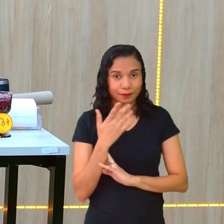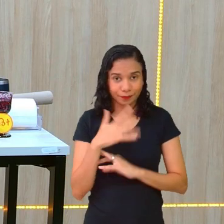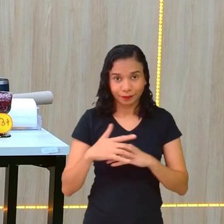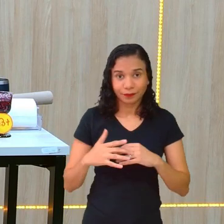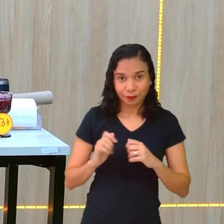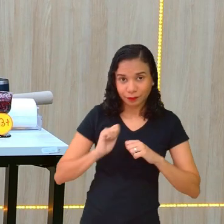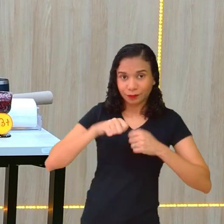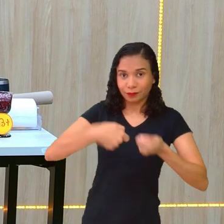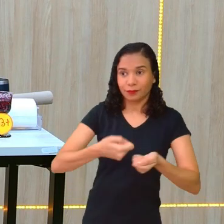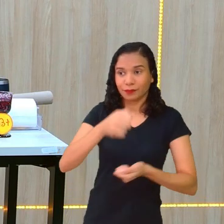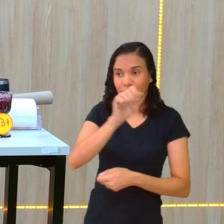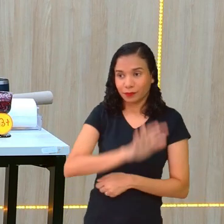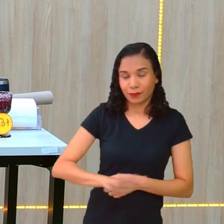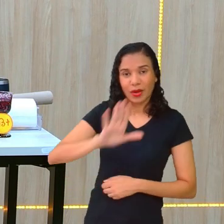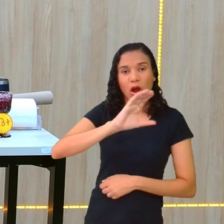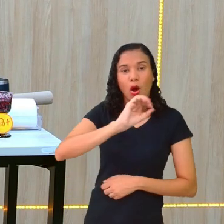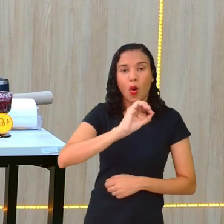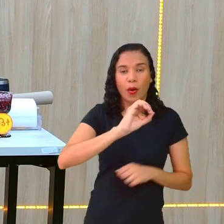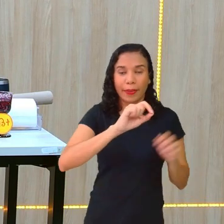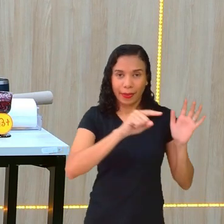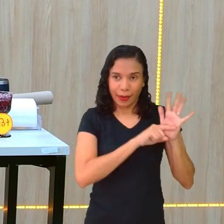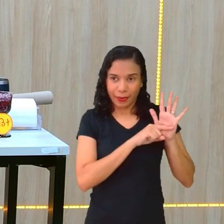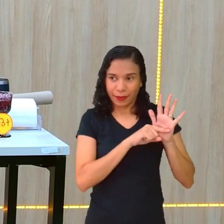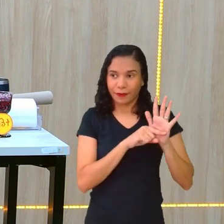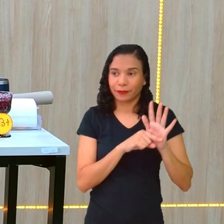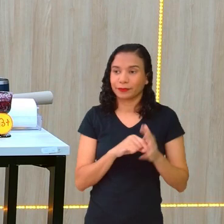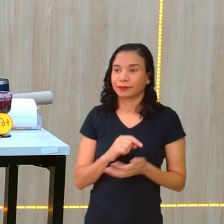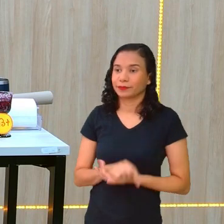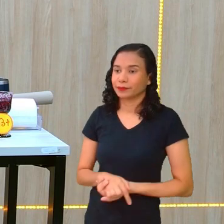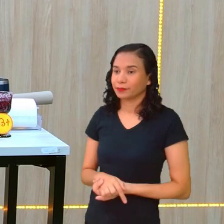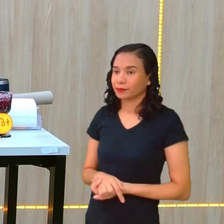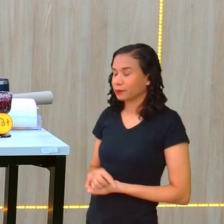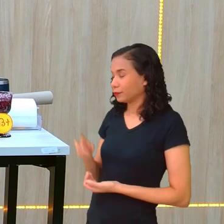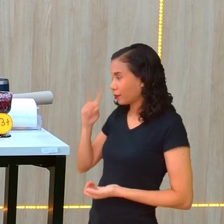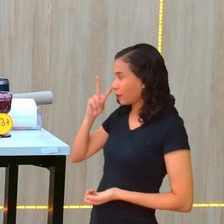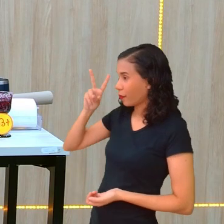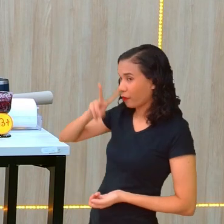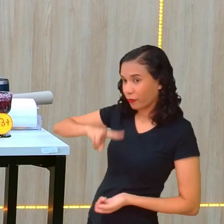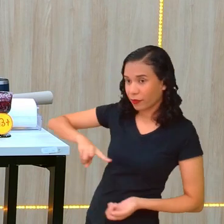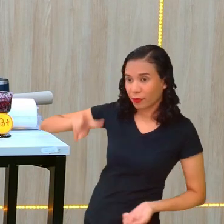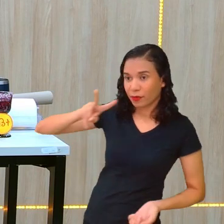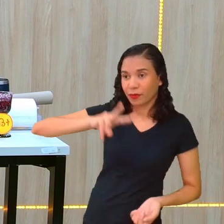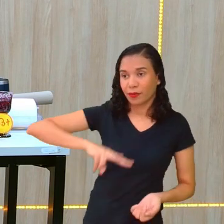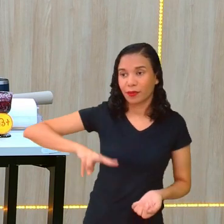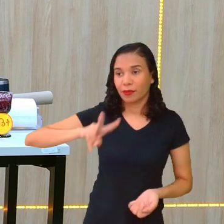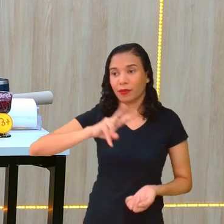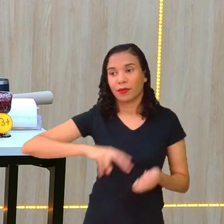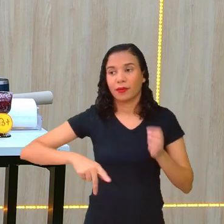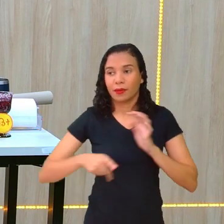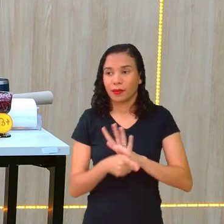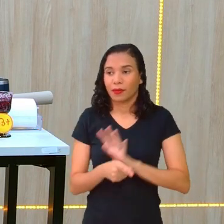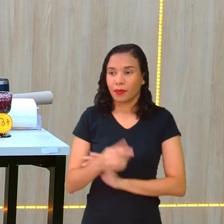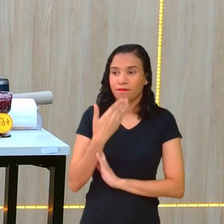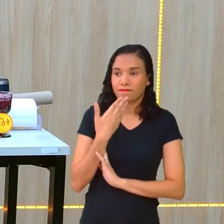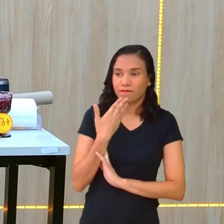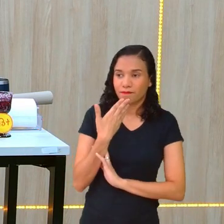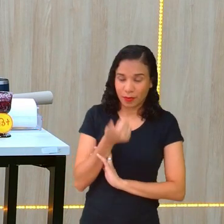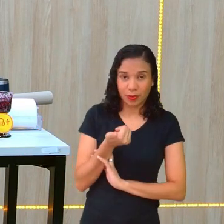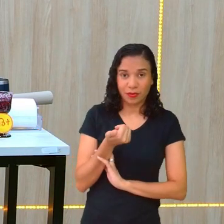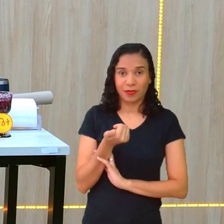chegou aqui para doar, que é o O. Eu vou virar aqui para vocês começarem a ver